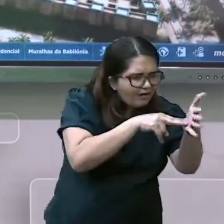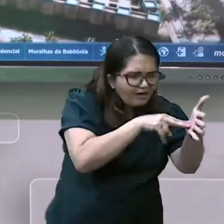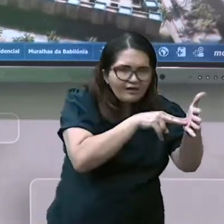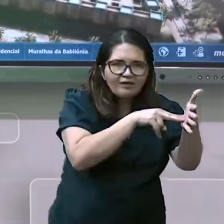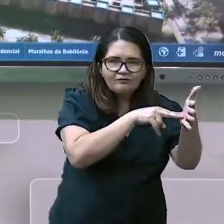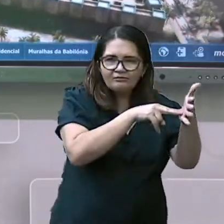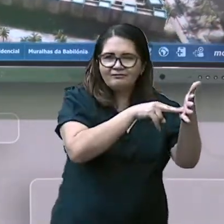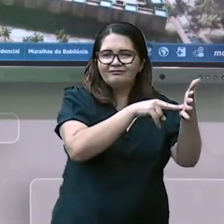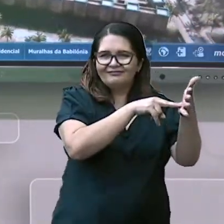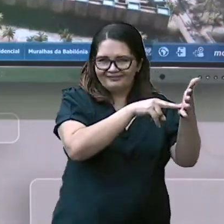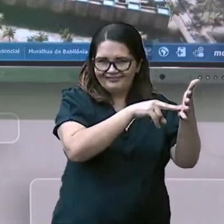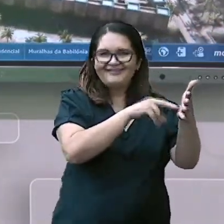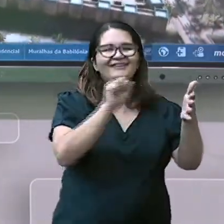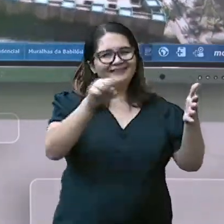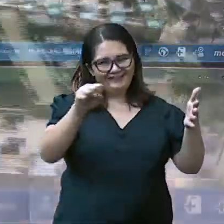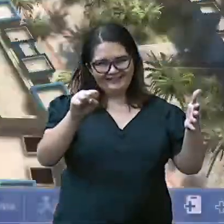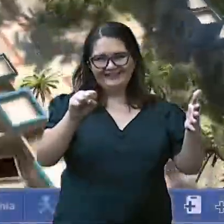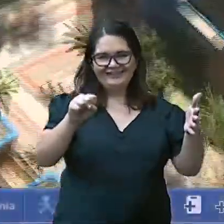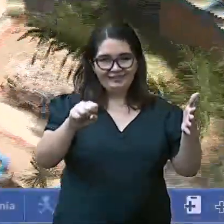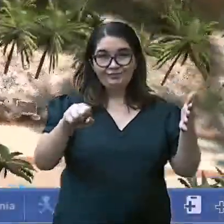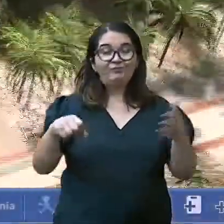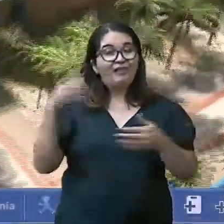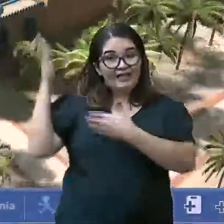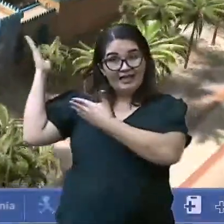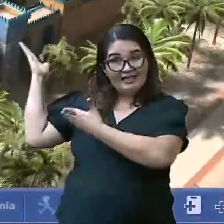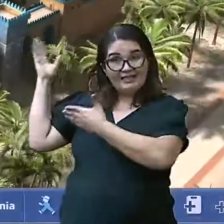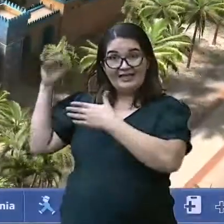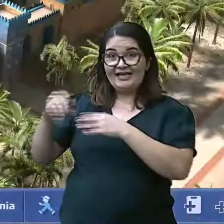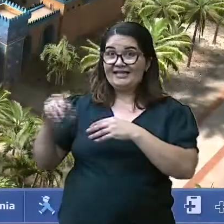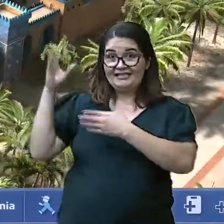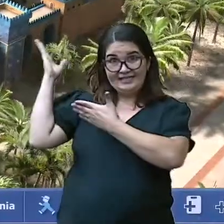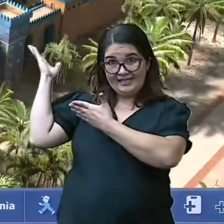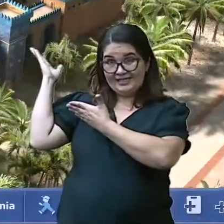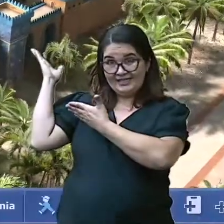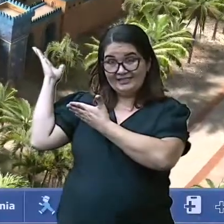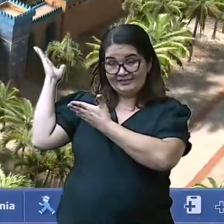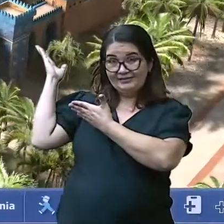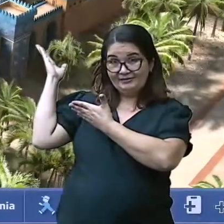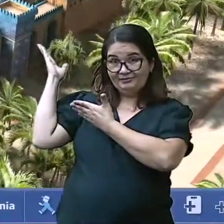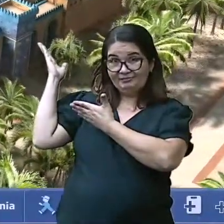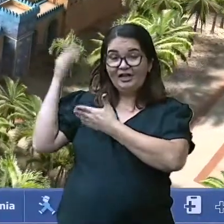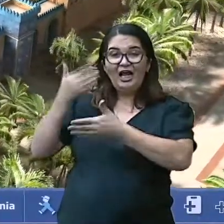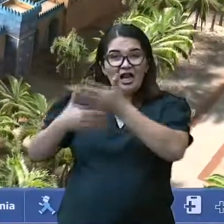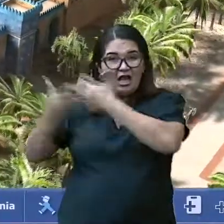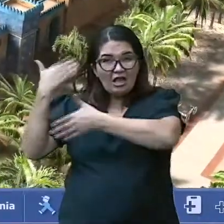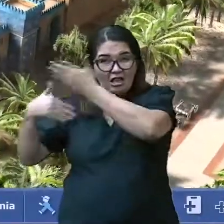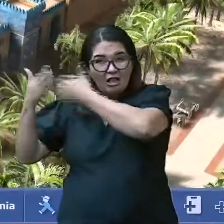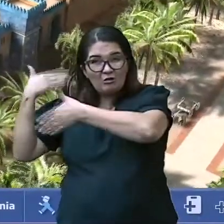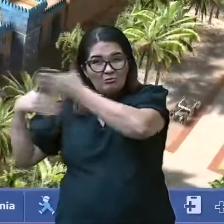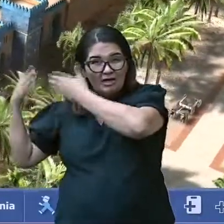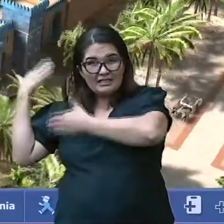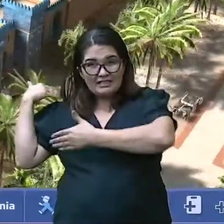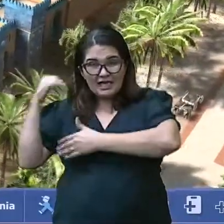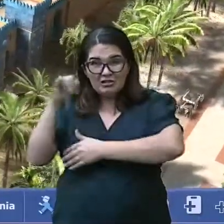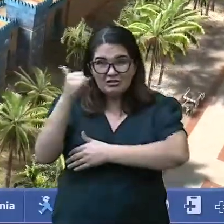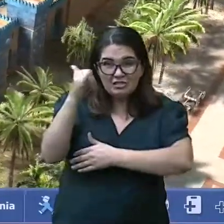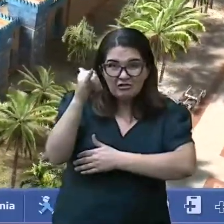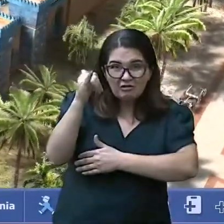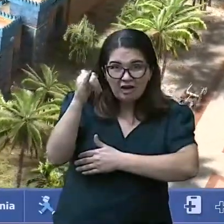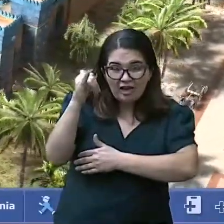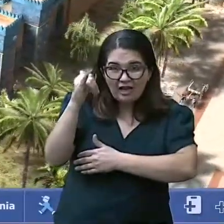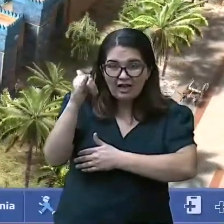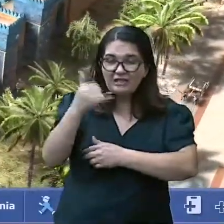certo. Então, a energia elétrica, nós estamos vendo o palácio, os jardins